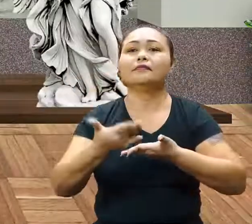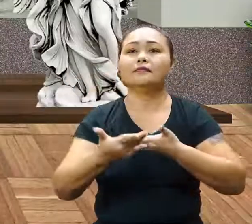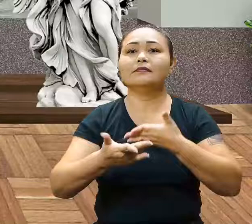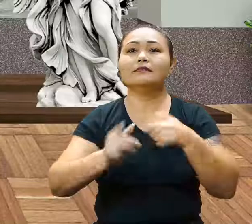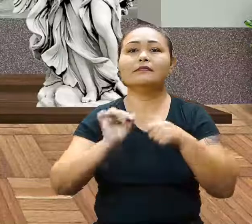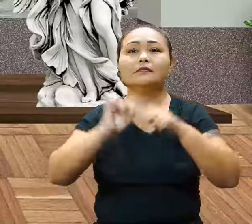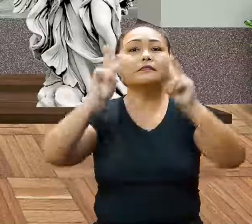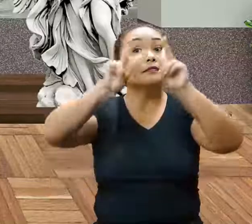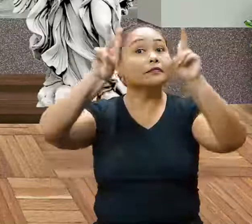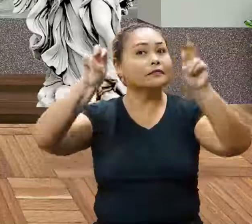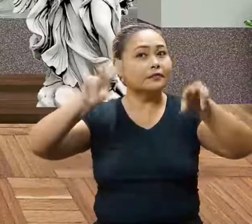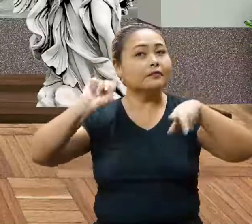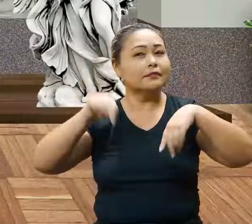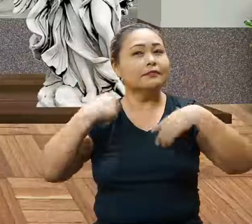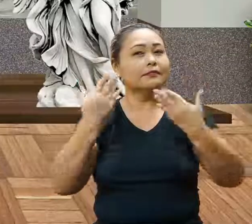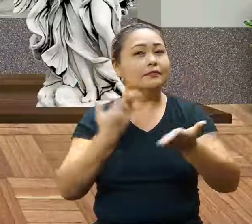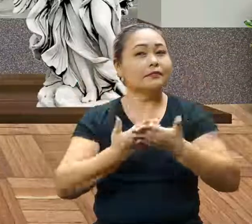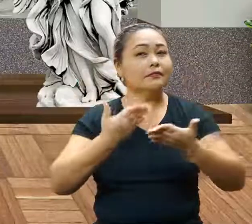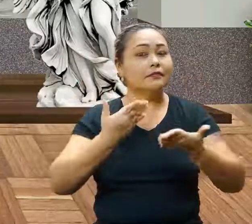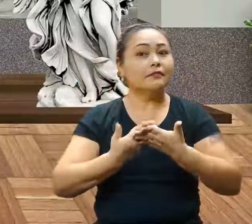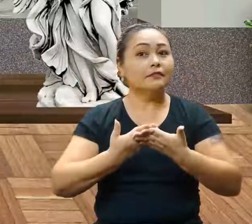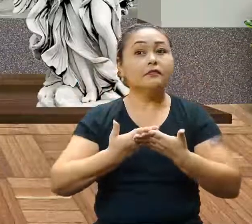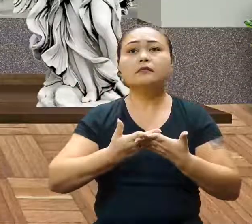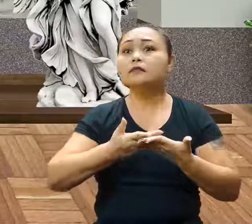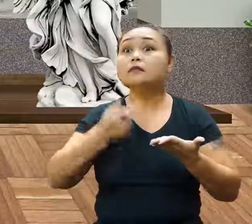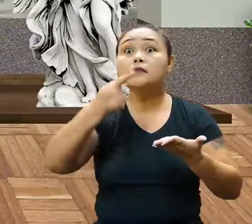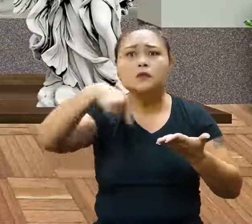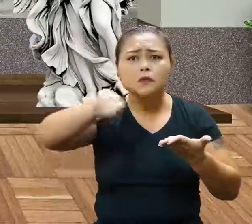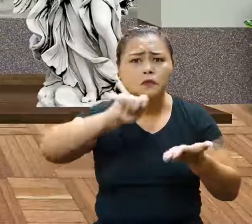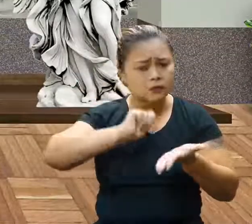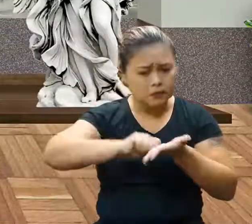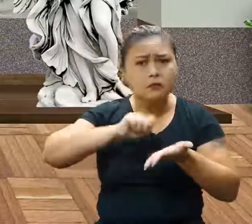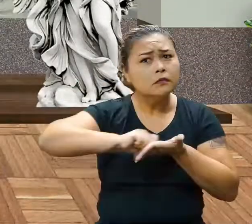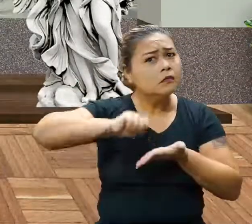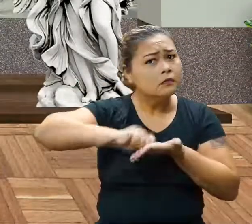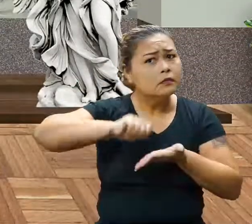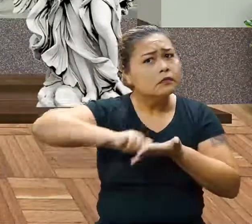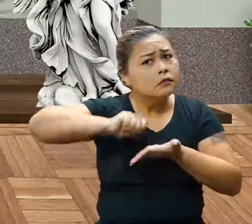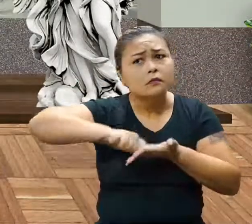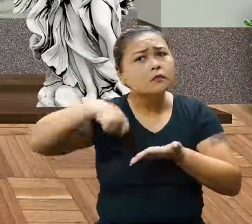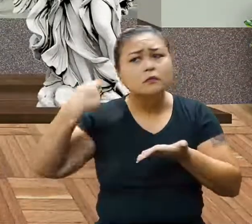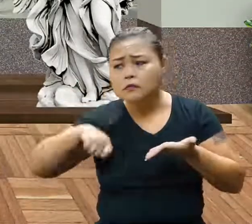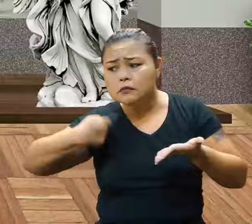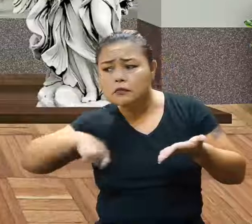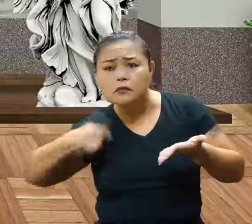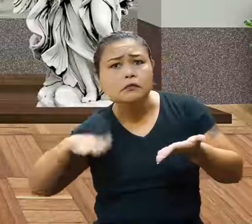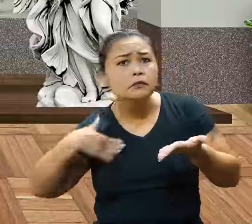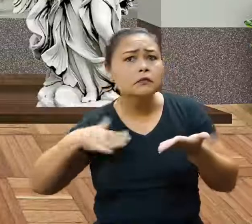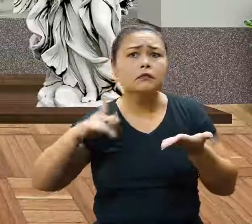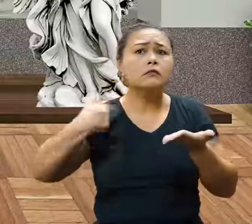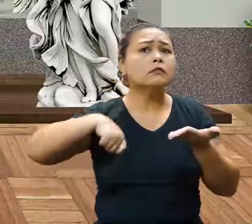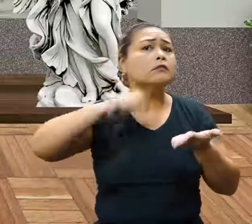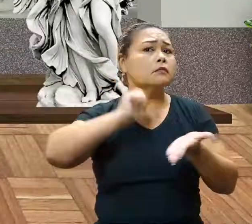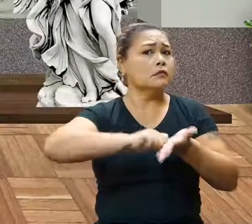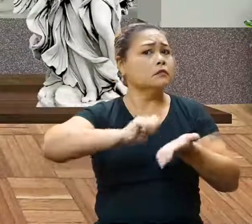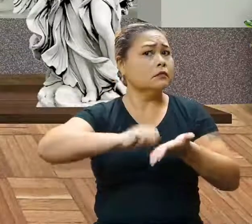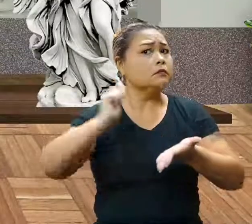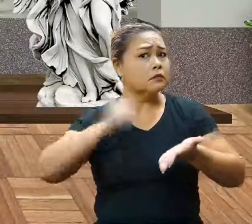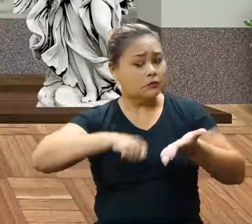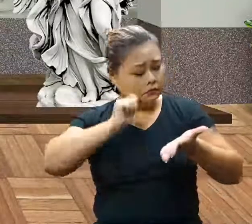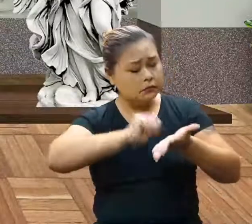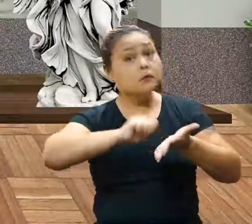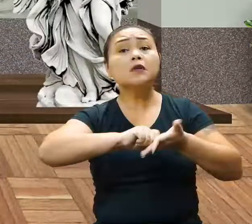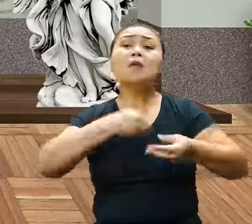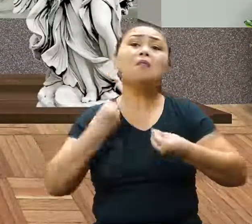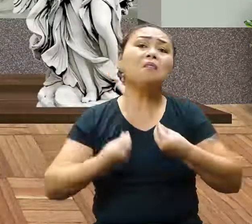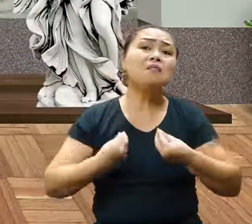da nossa aula, tá bom? Procure anotar tudo aquilo que for necessário, que der para vocês anotarem, tá bom? Para que isso,